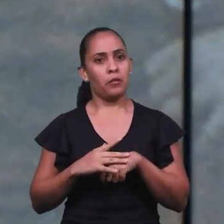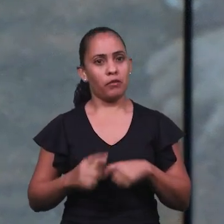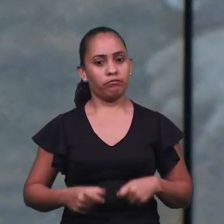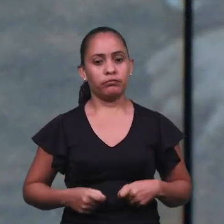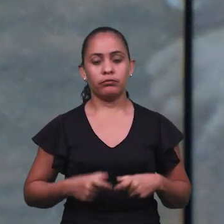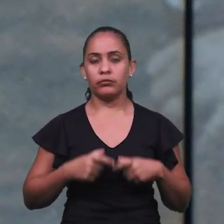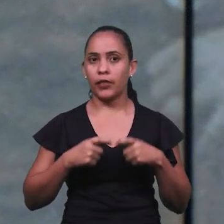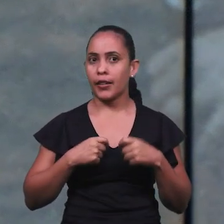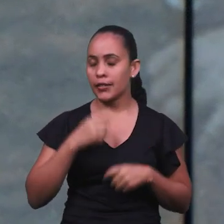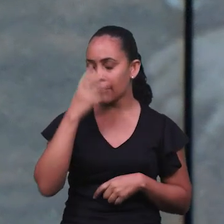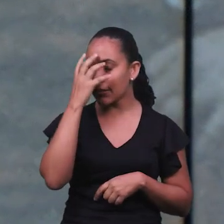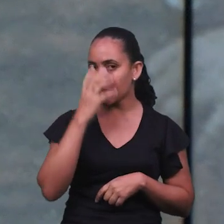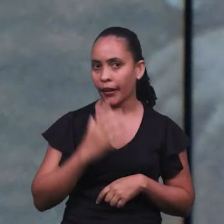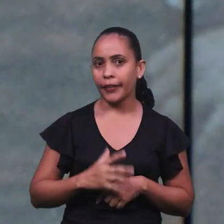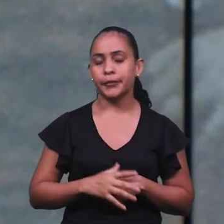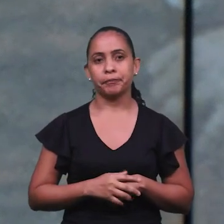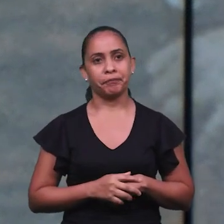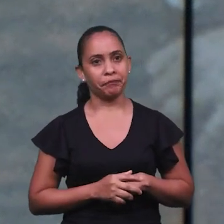gravíssima.